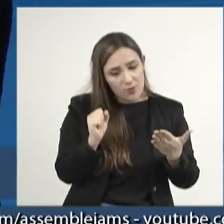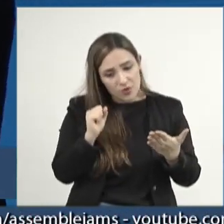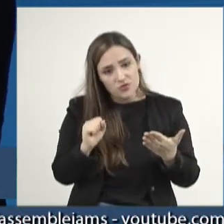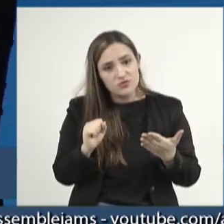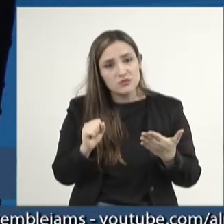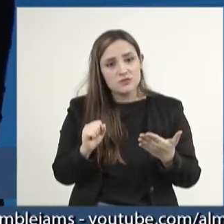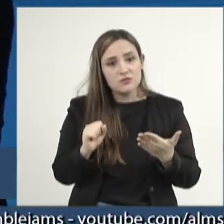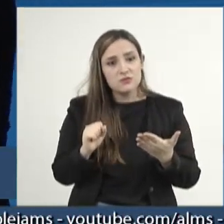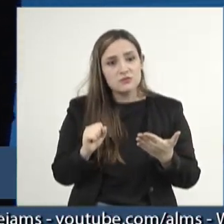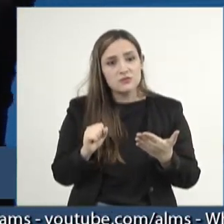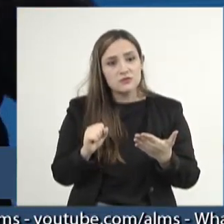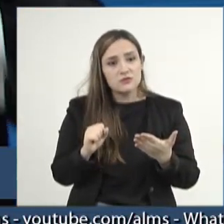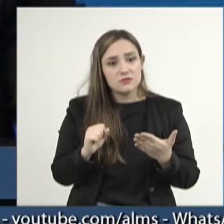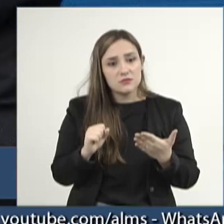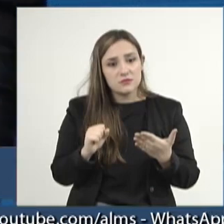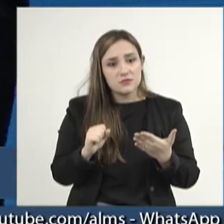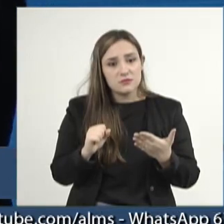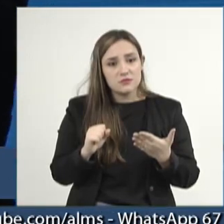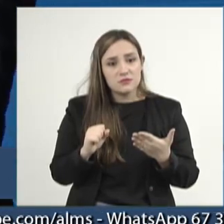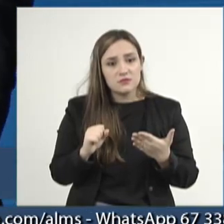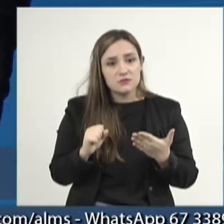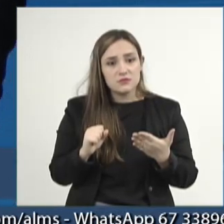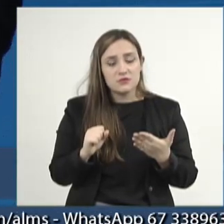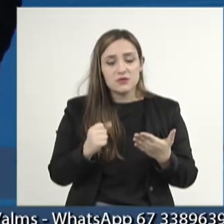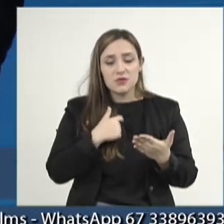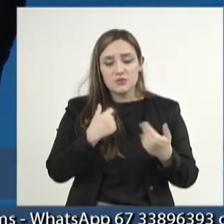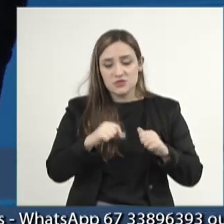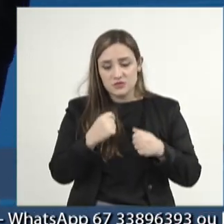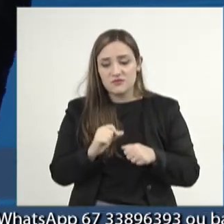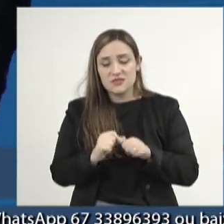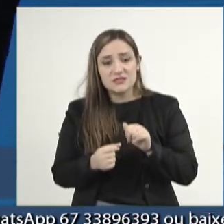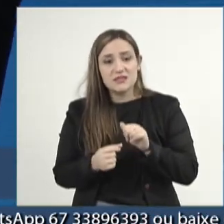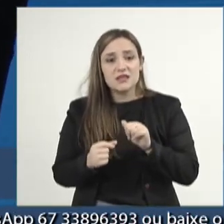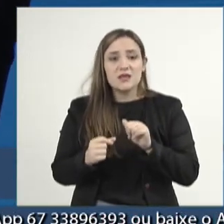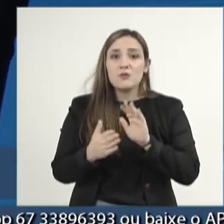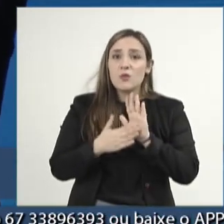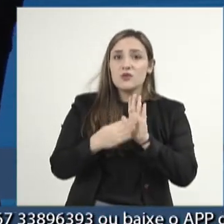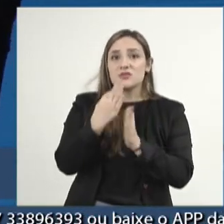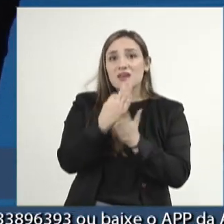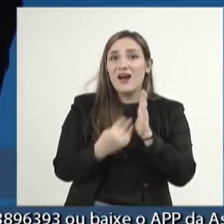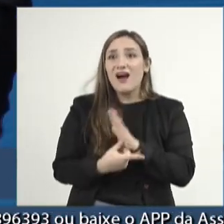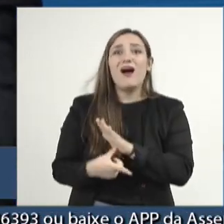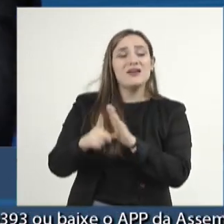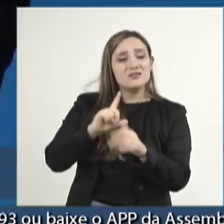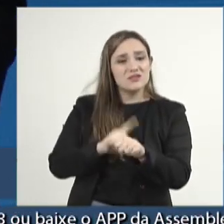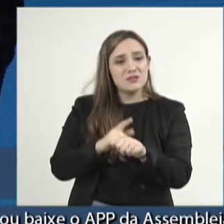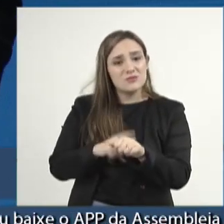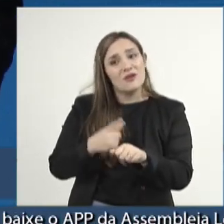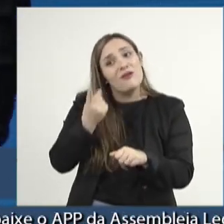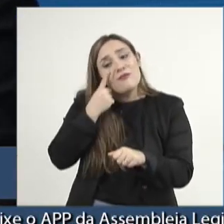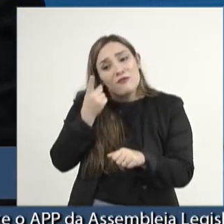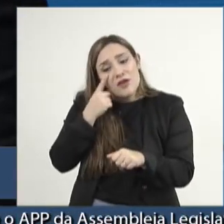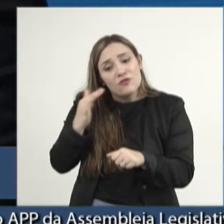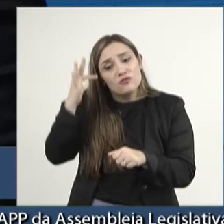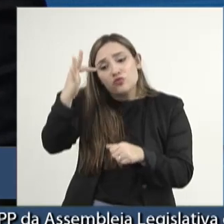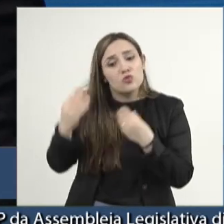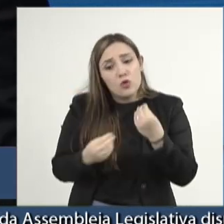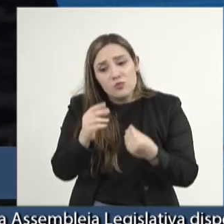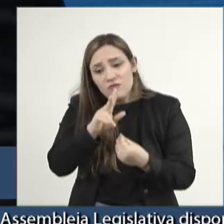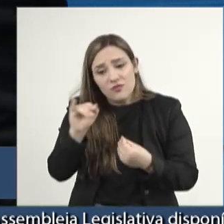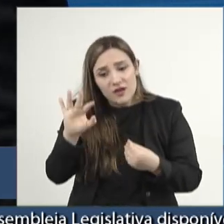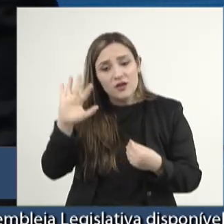emendas. Eu estou fazendo emenda extemporânea, quer dizer, é antes da hora, por um exercício de futurologia